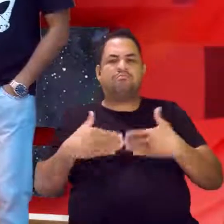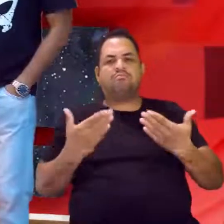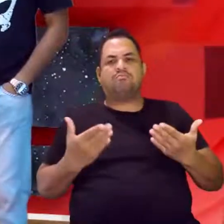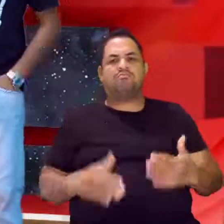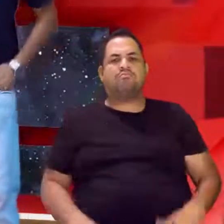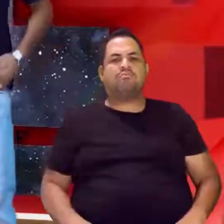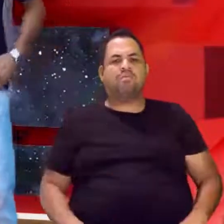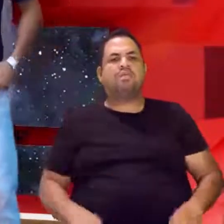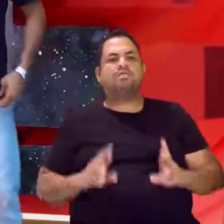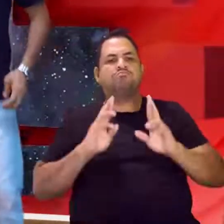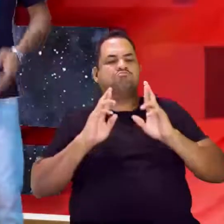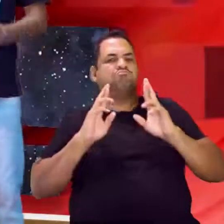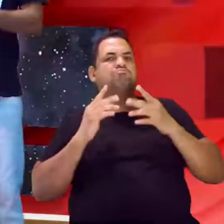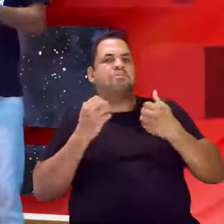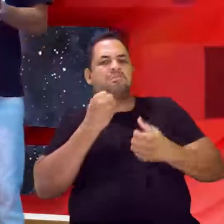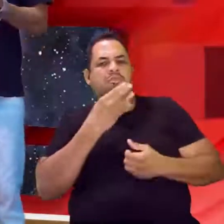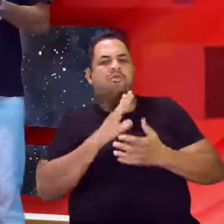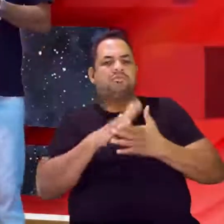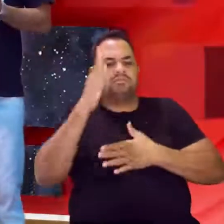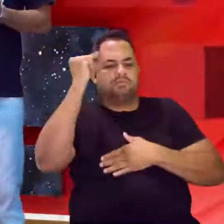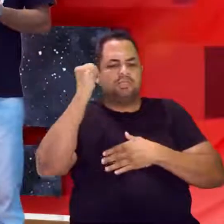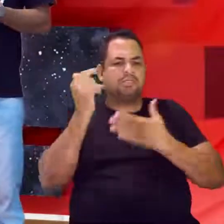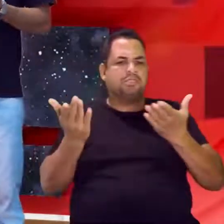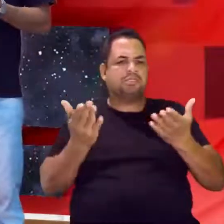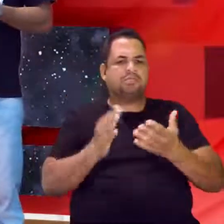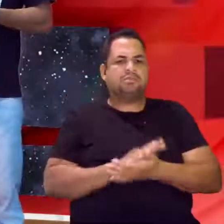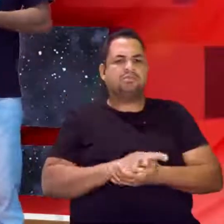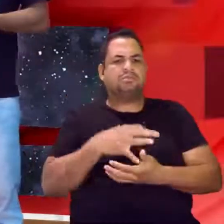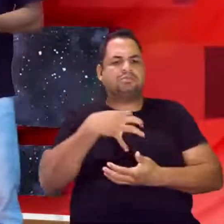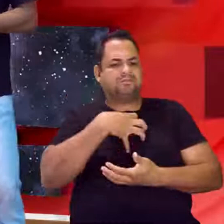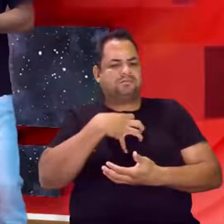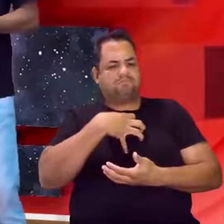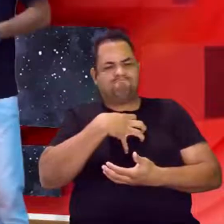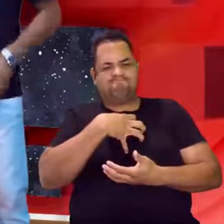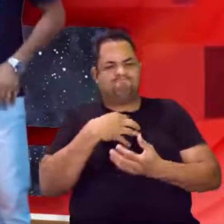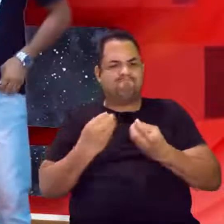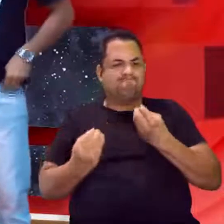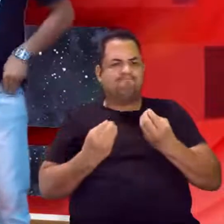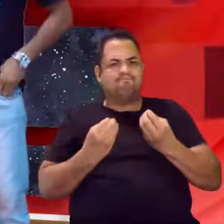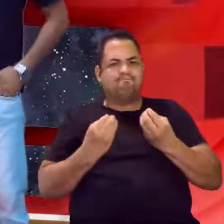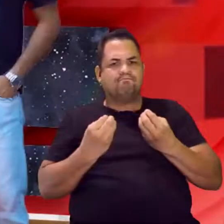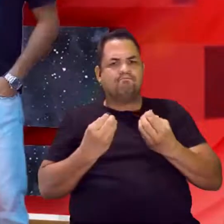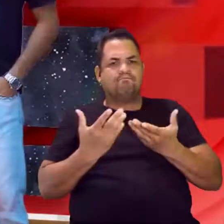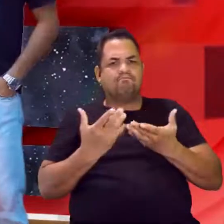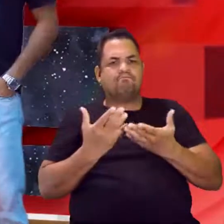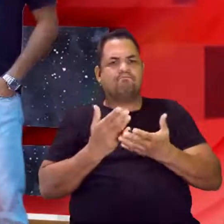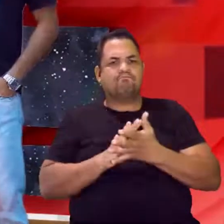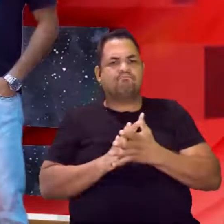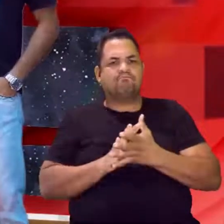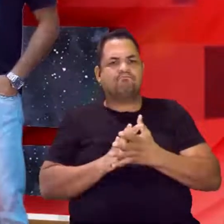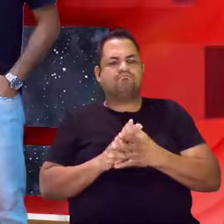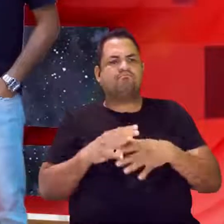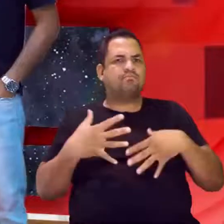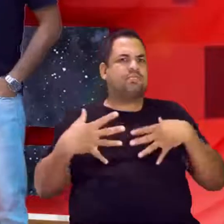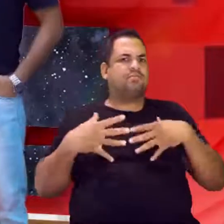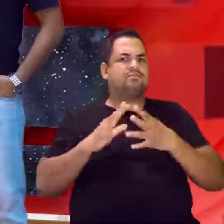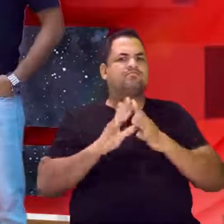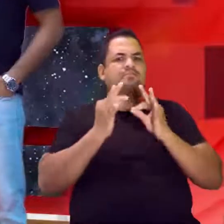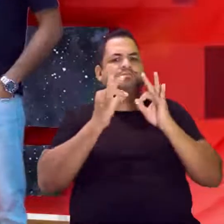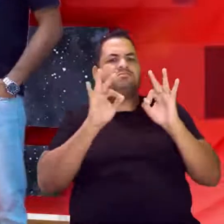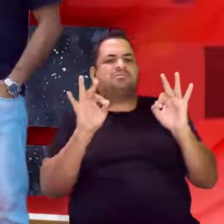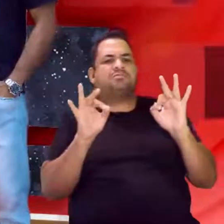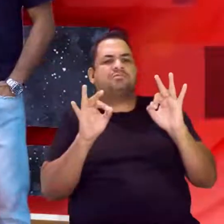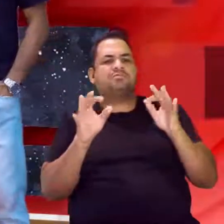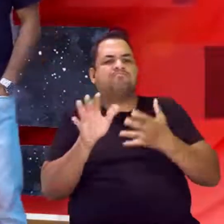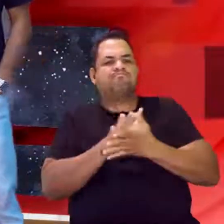essas expectativas, com essas sensações. E essa maneira de lidar com isso de maneira mais leve e